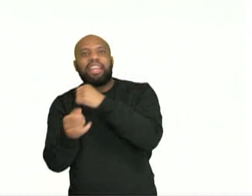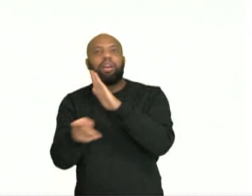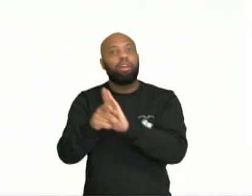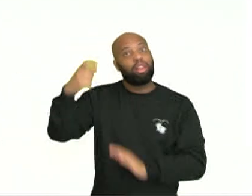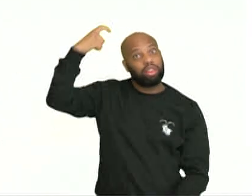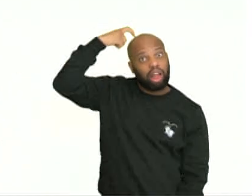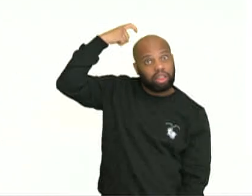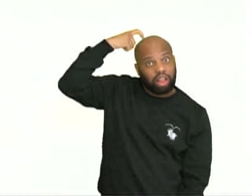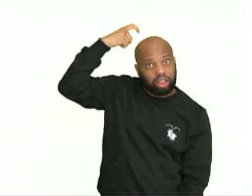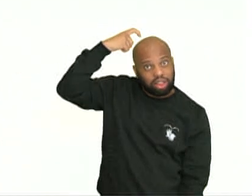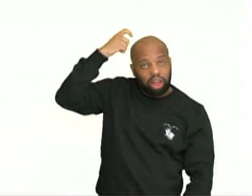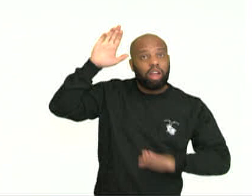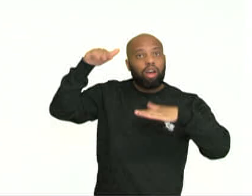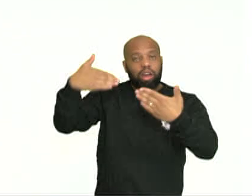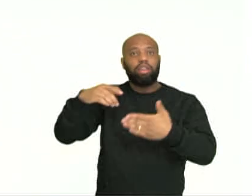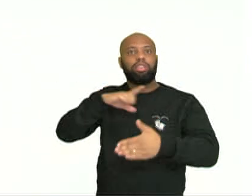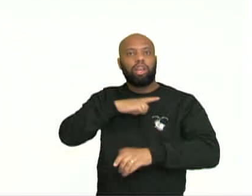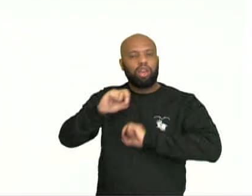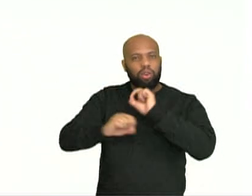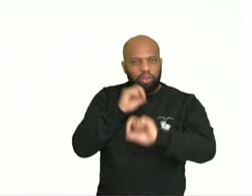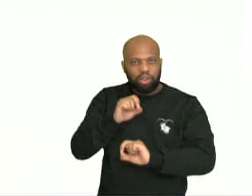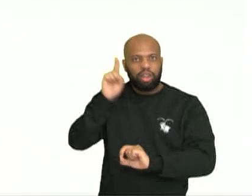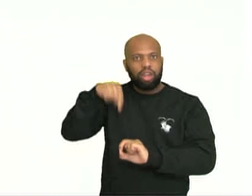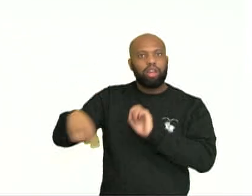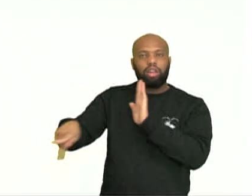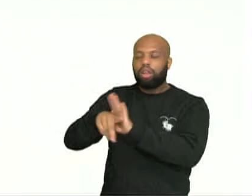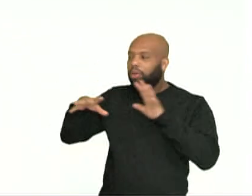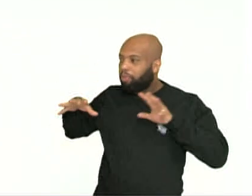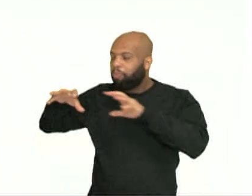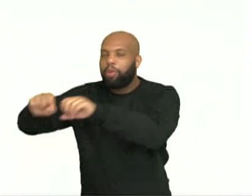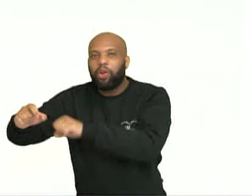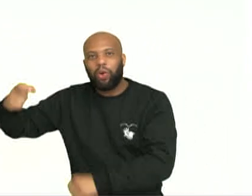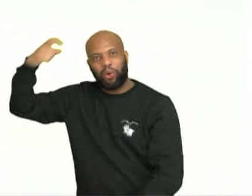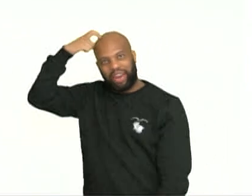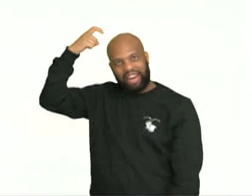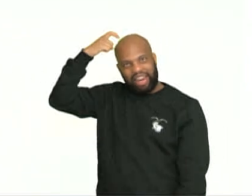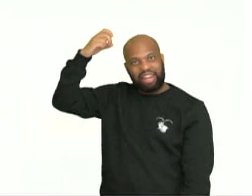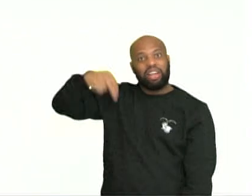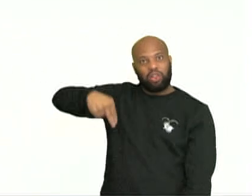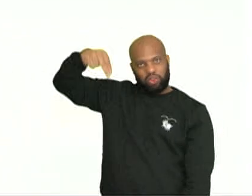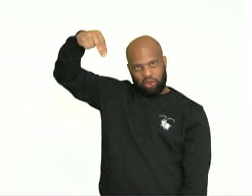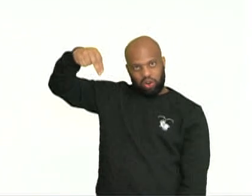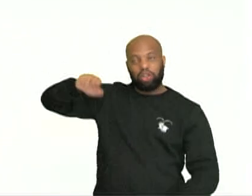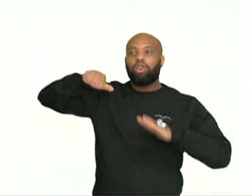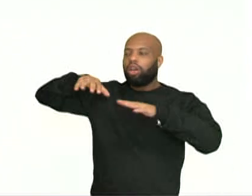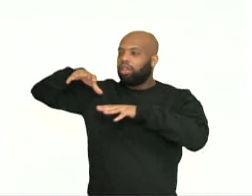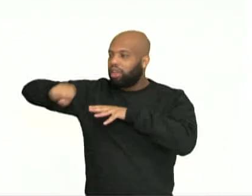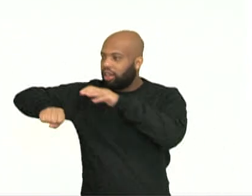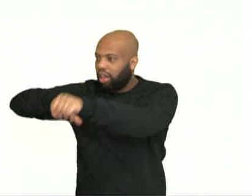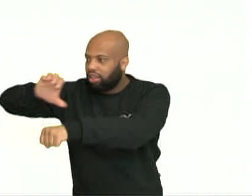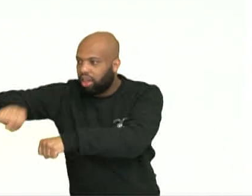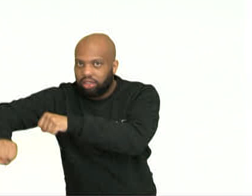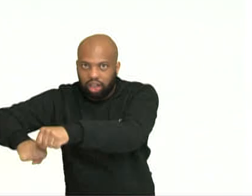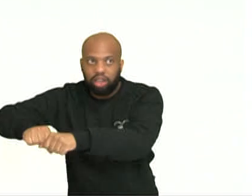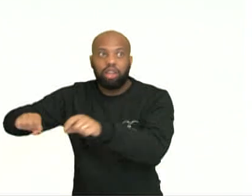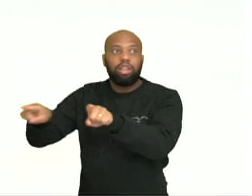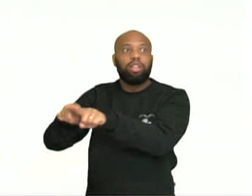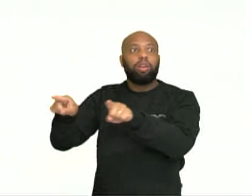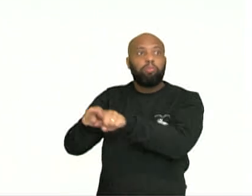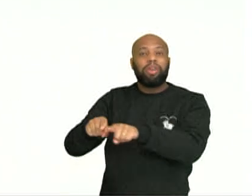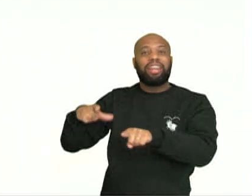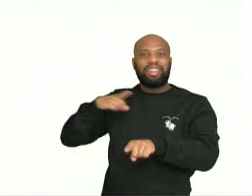Irlanda, ela é possuidora do território da Irlanda do Norte. Quando ela expandiu seus territórios para